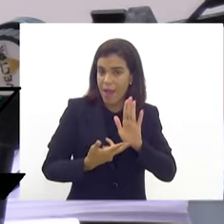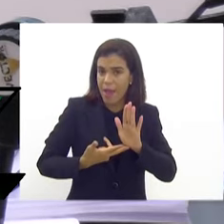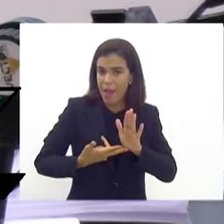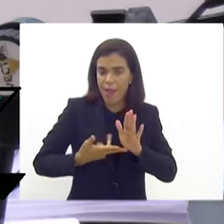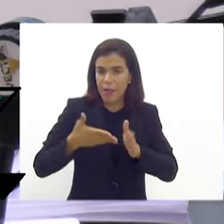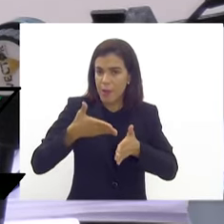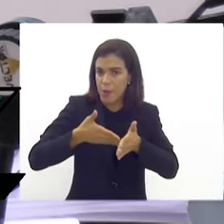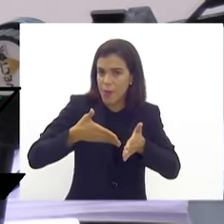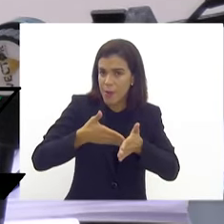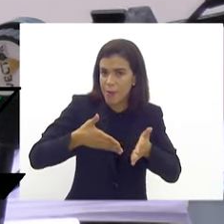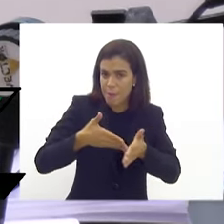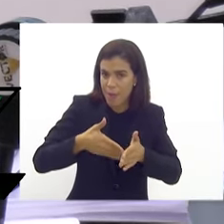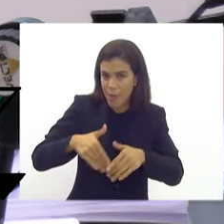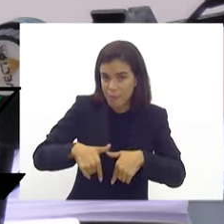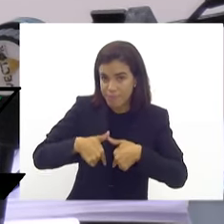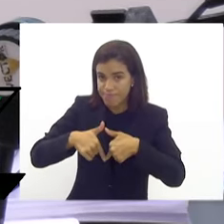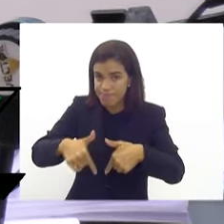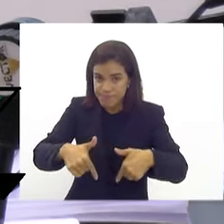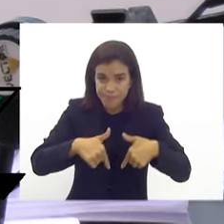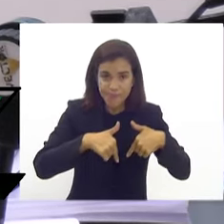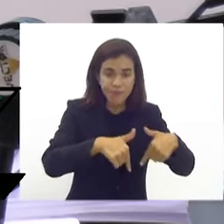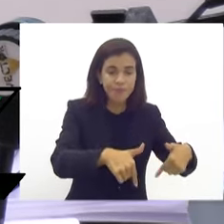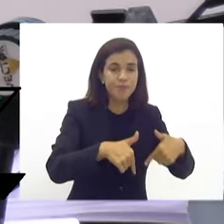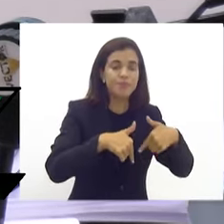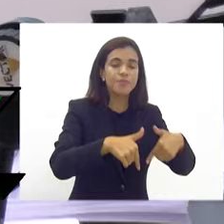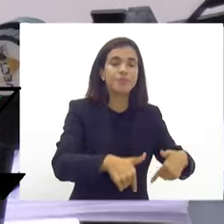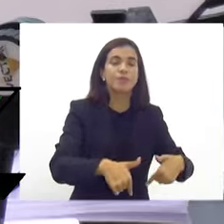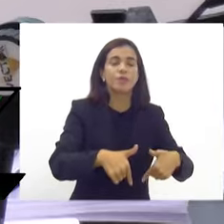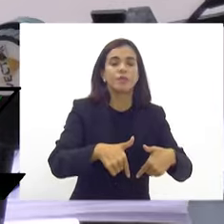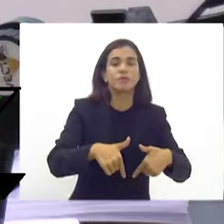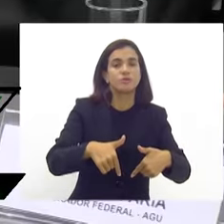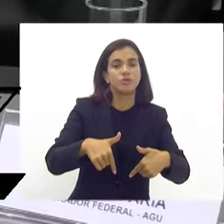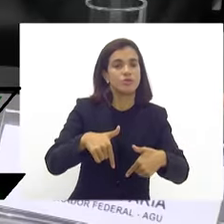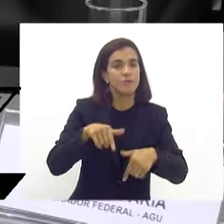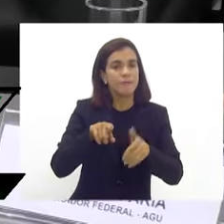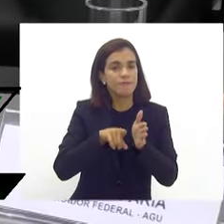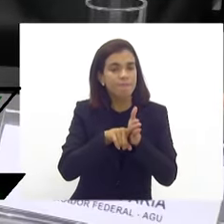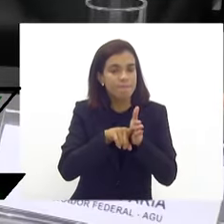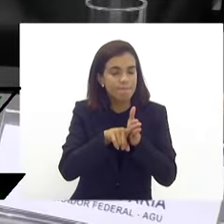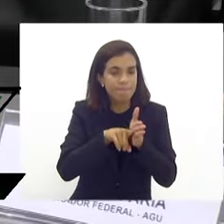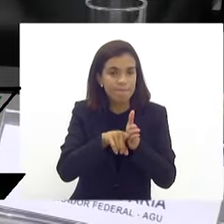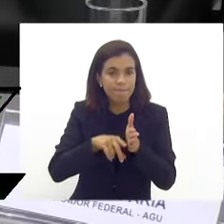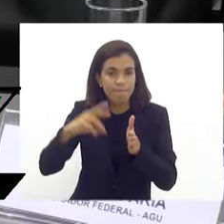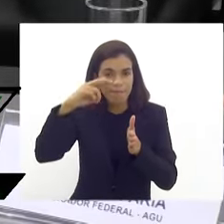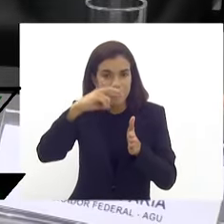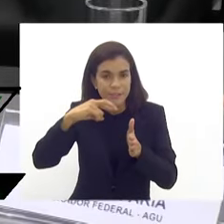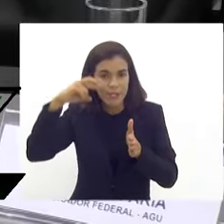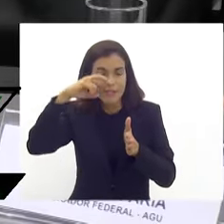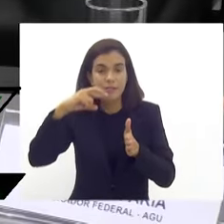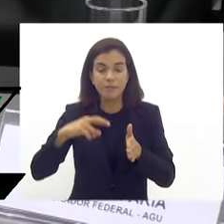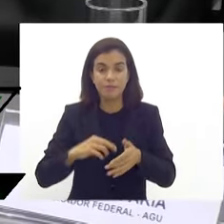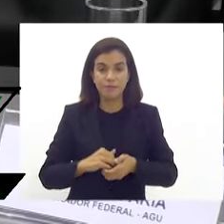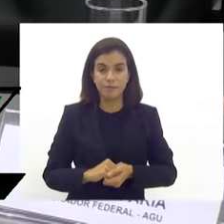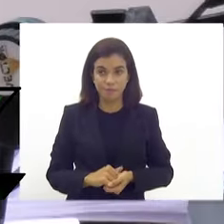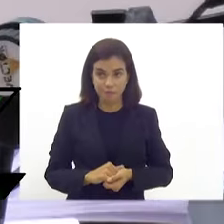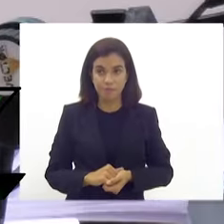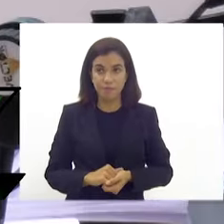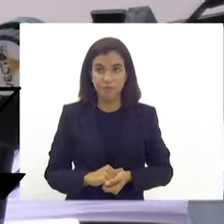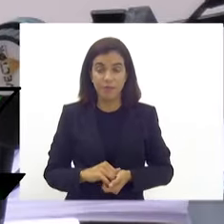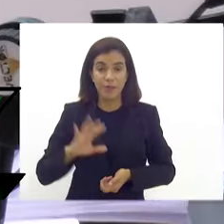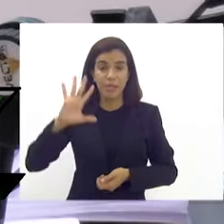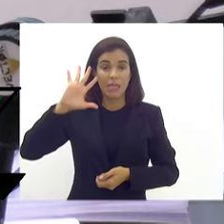exercício pelos entes federativos de atribuição comum de fiscalização tá claro na na